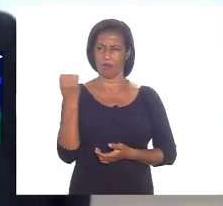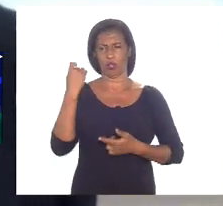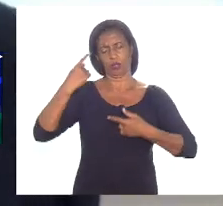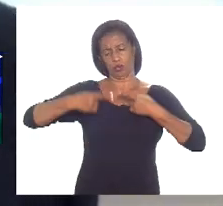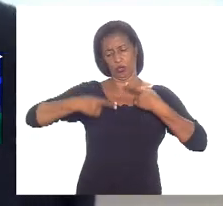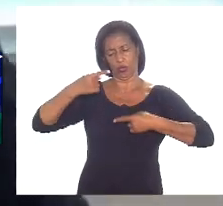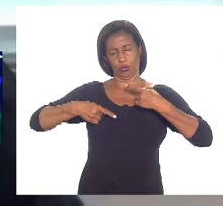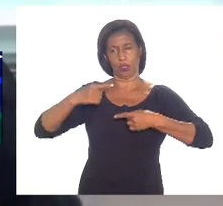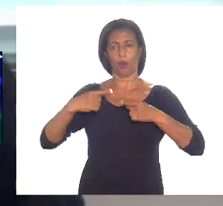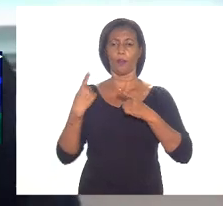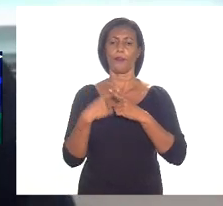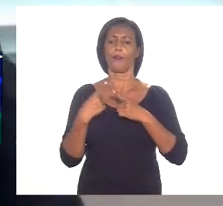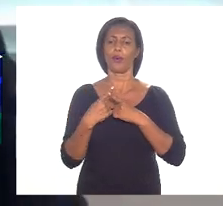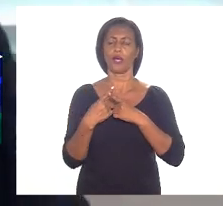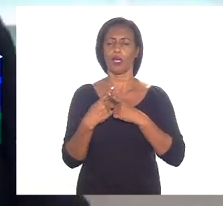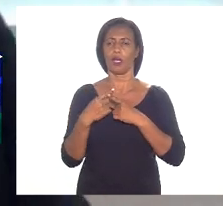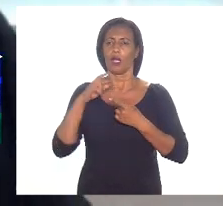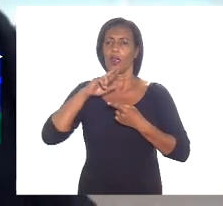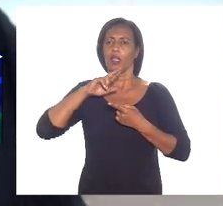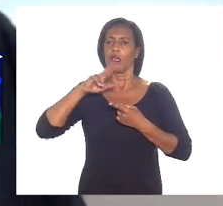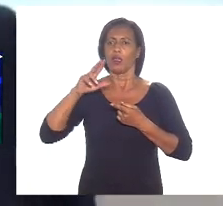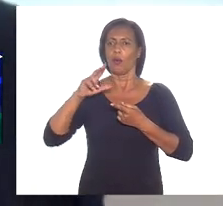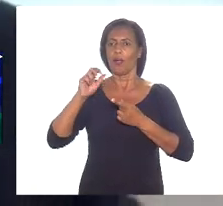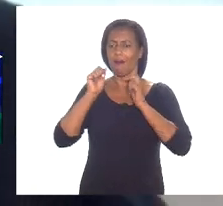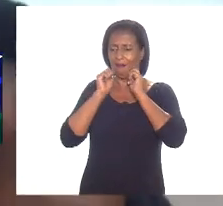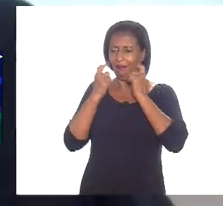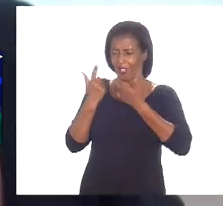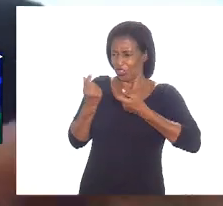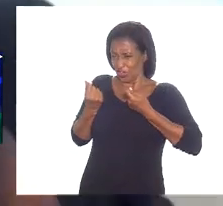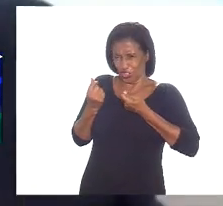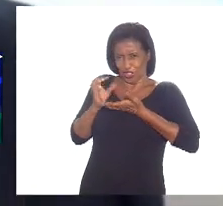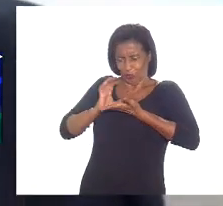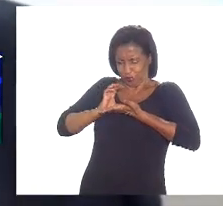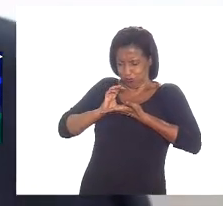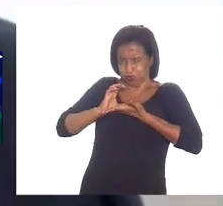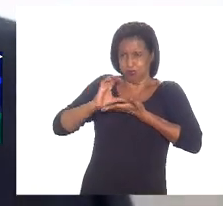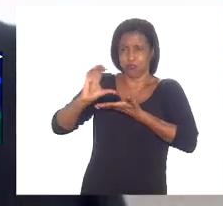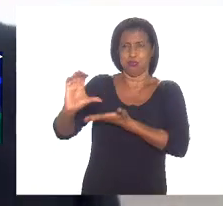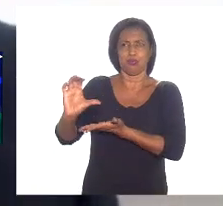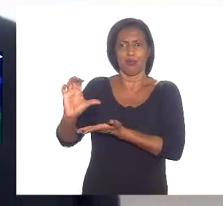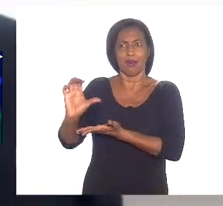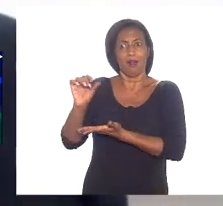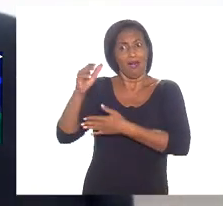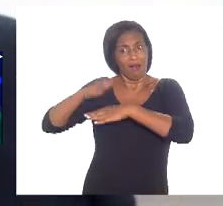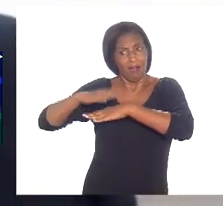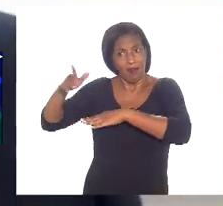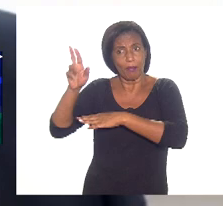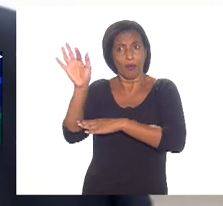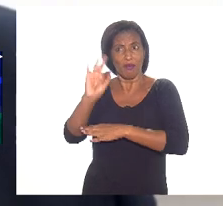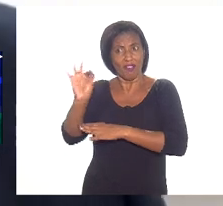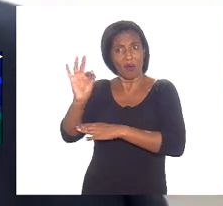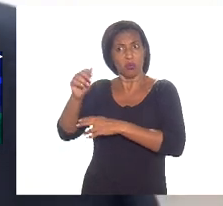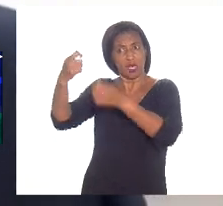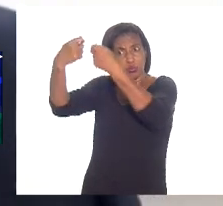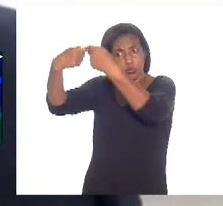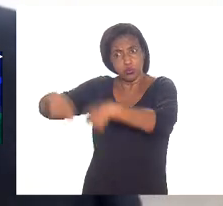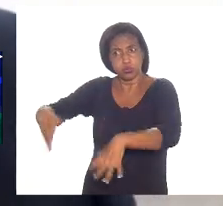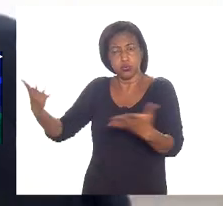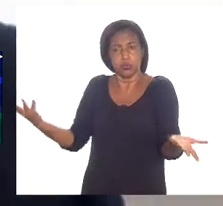do canal velho porque não é o financiamento da Assembleia para fazer aquilo que RJ destruiu o